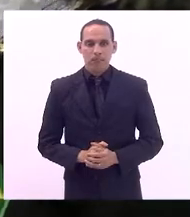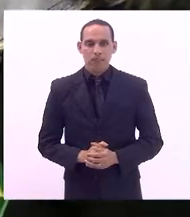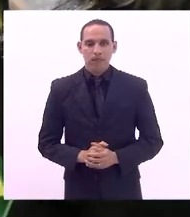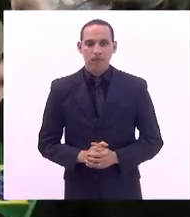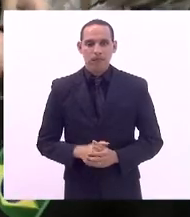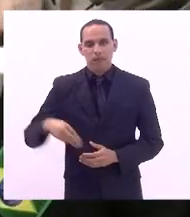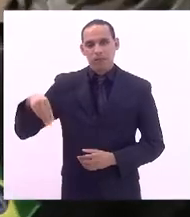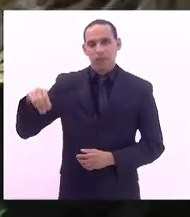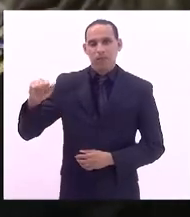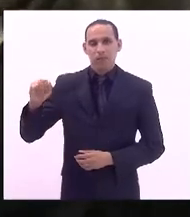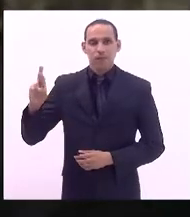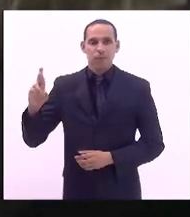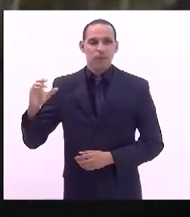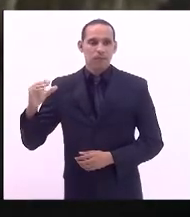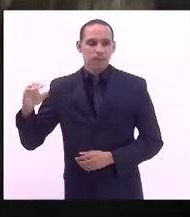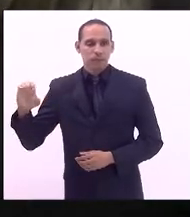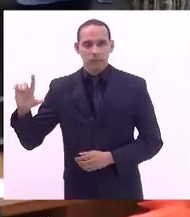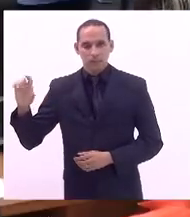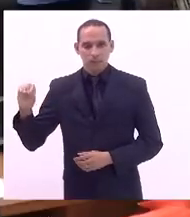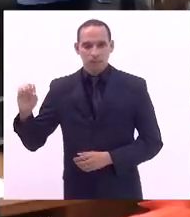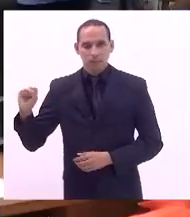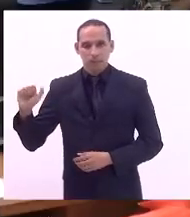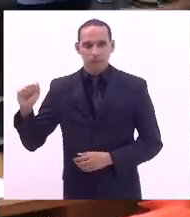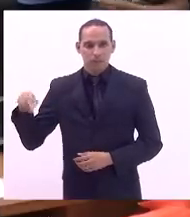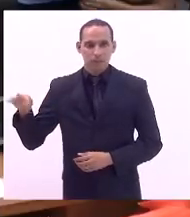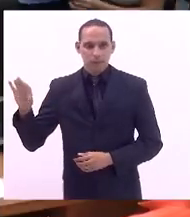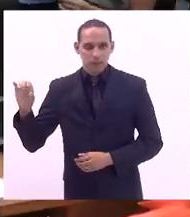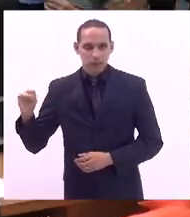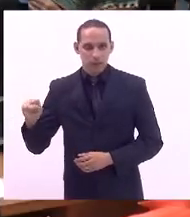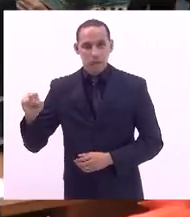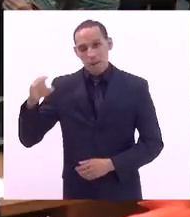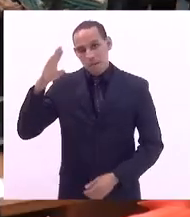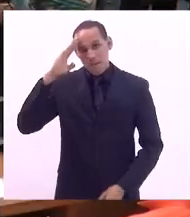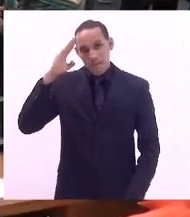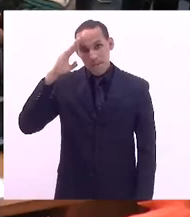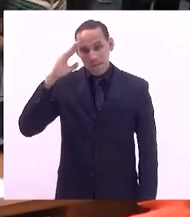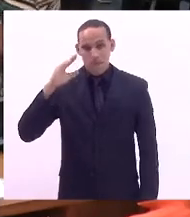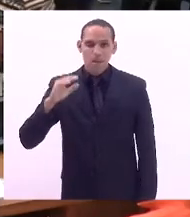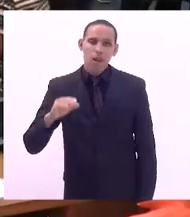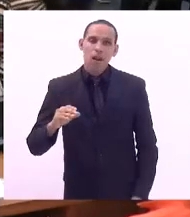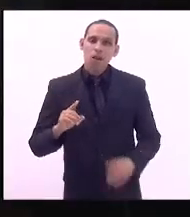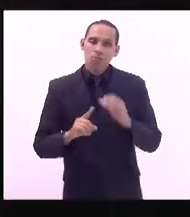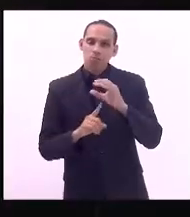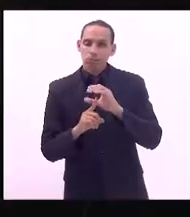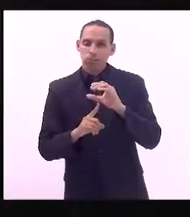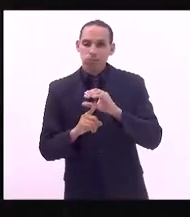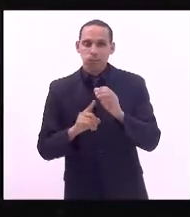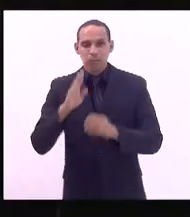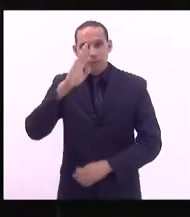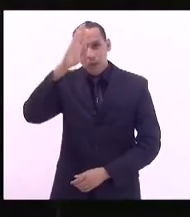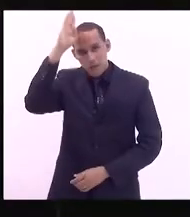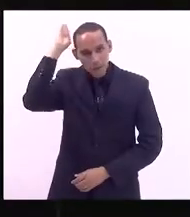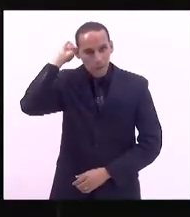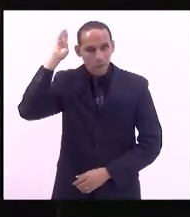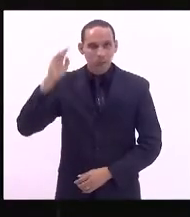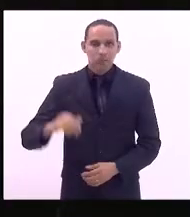o Marcelo Santos Major Capelão do corpo de bombeiros